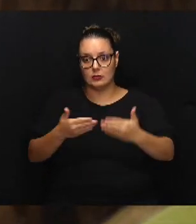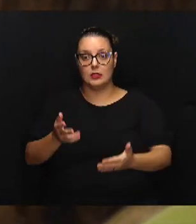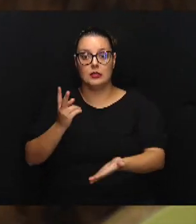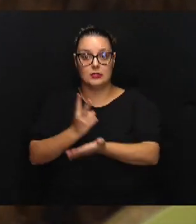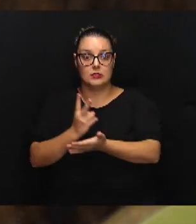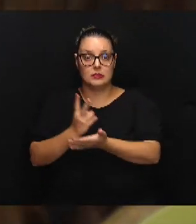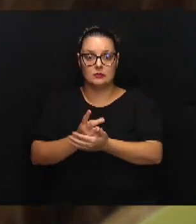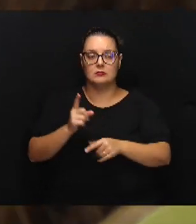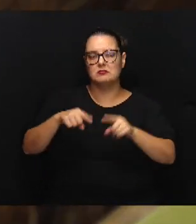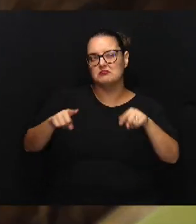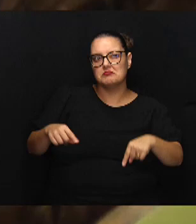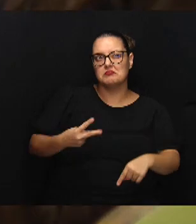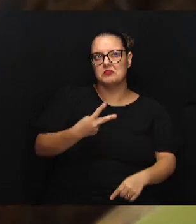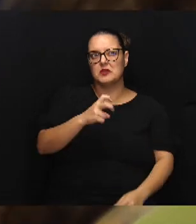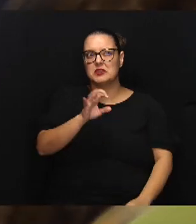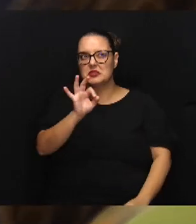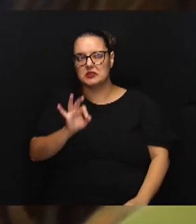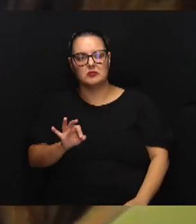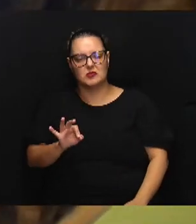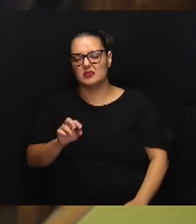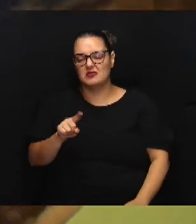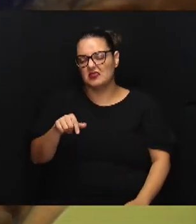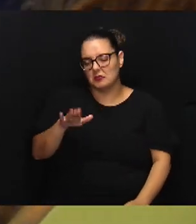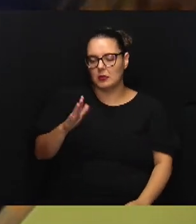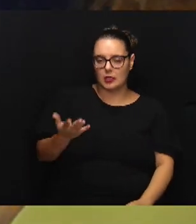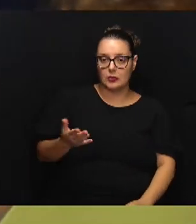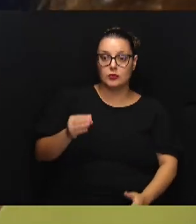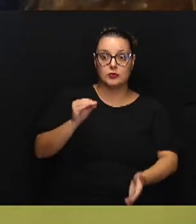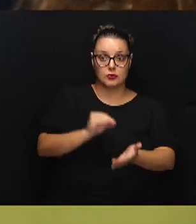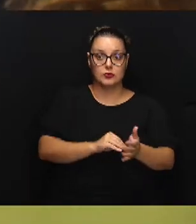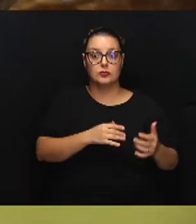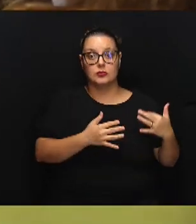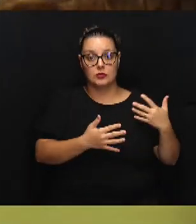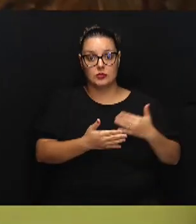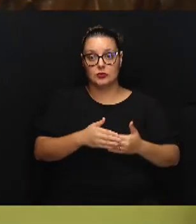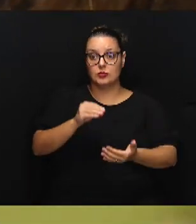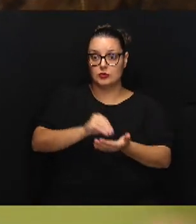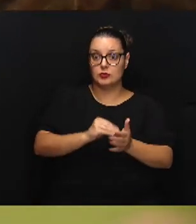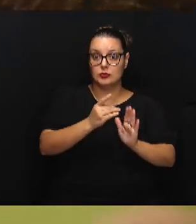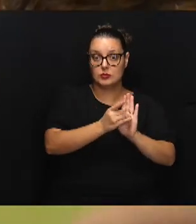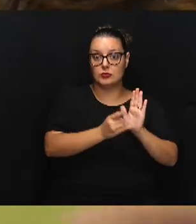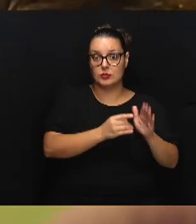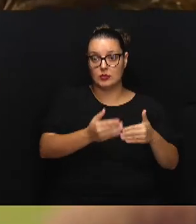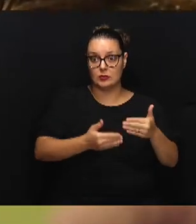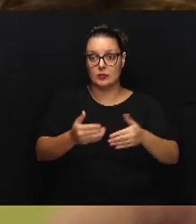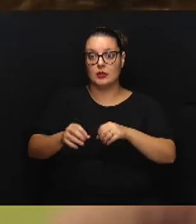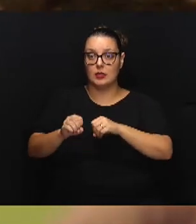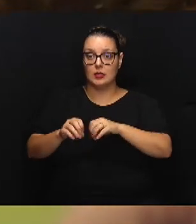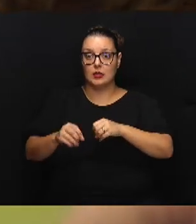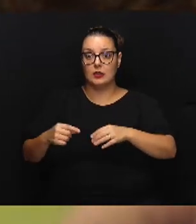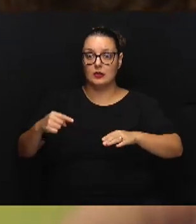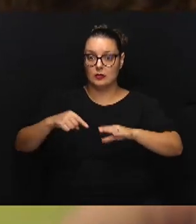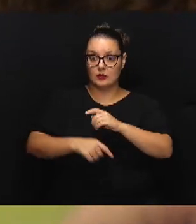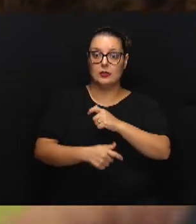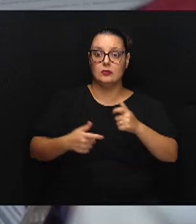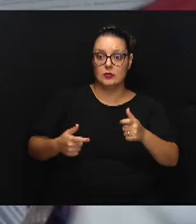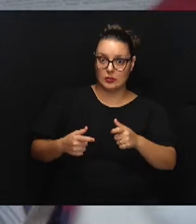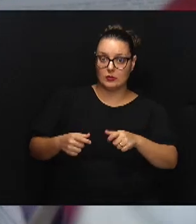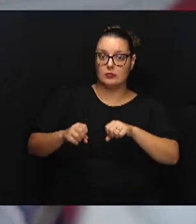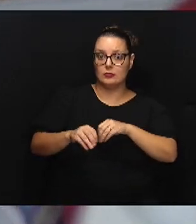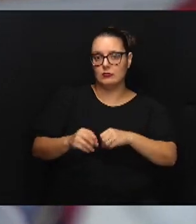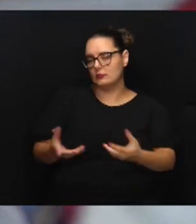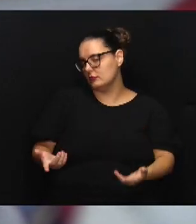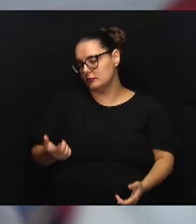em 25%, não mais que isso. Nos últimos anos, nas últimas décadas, a educação vem avançando no país, isso é